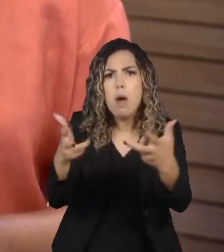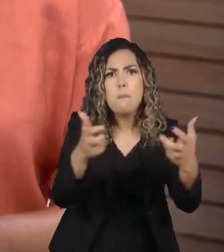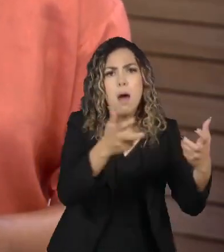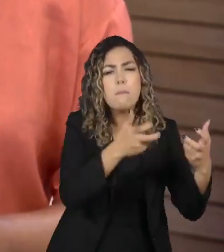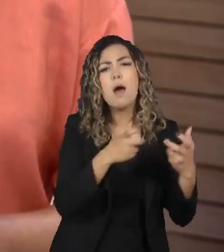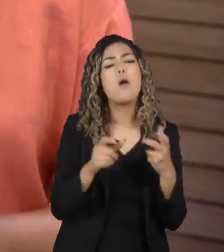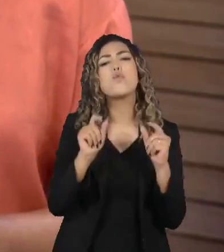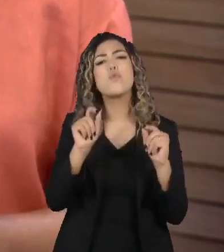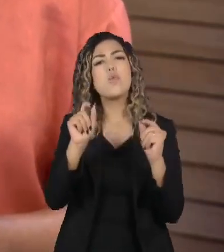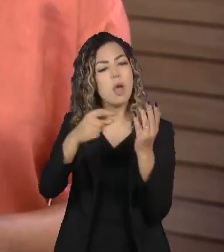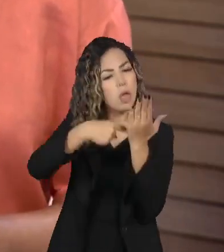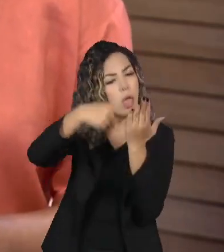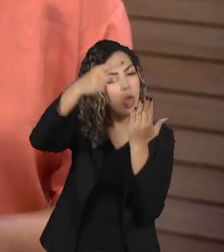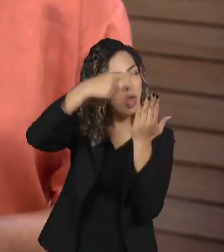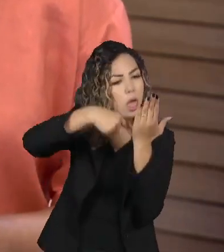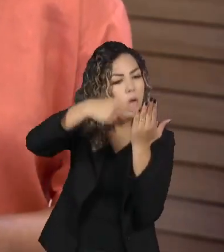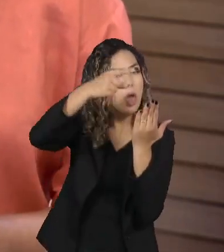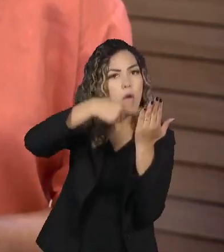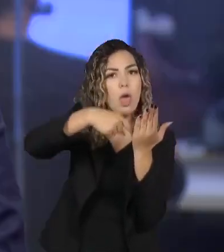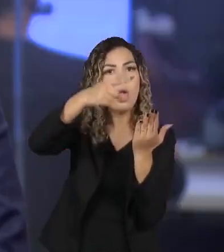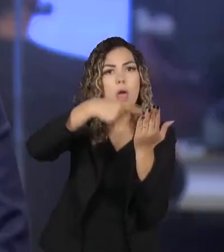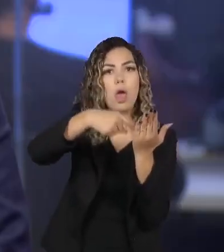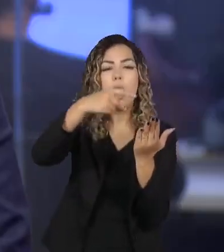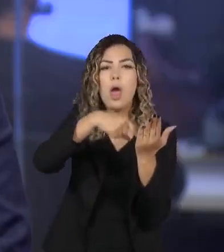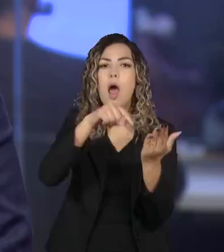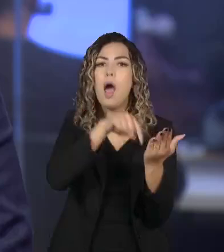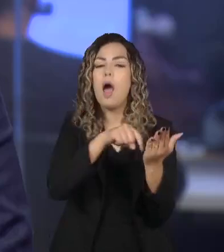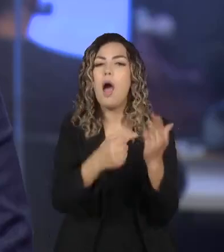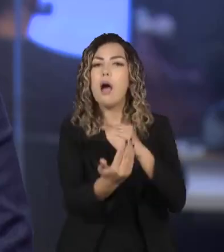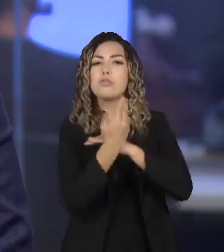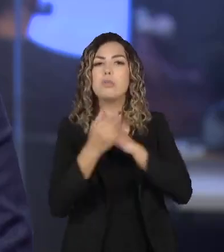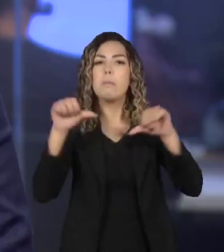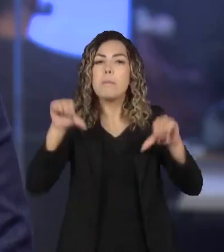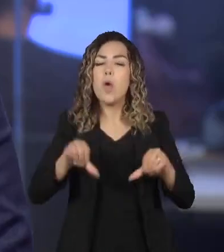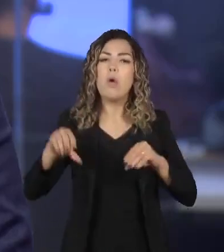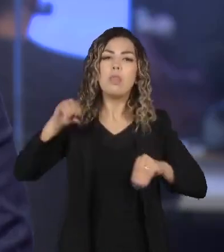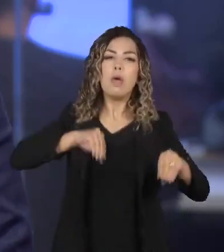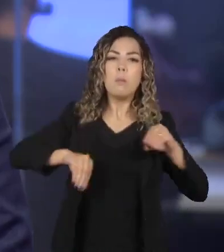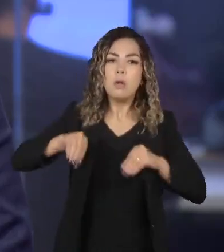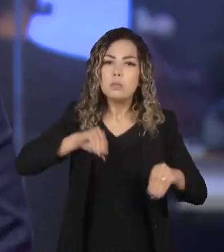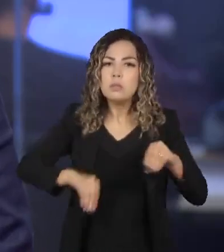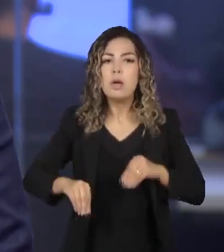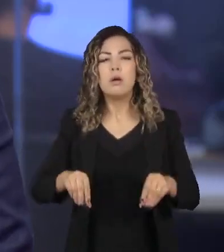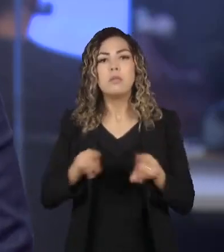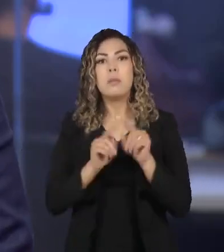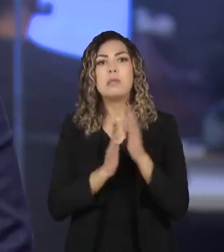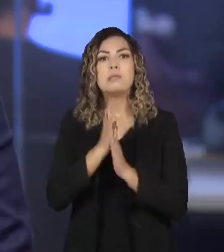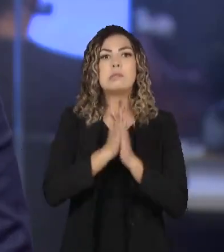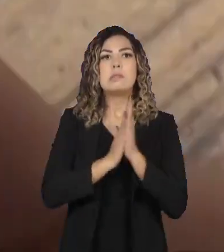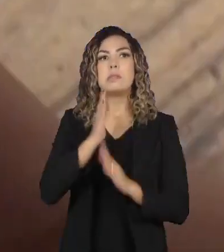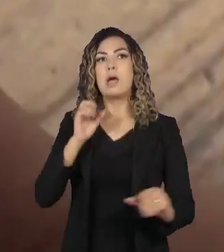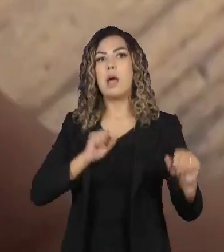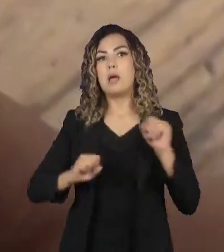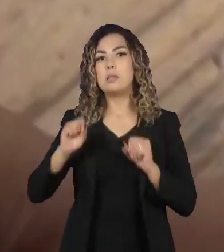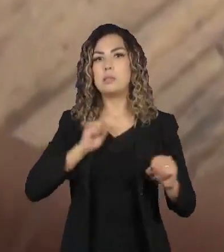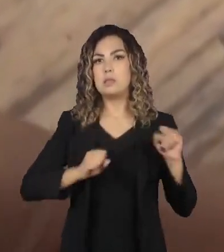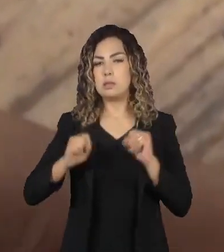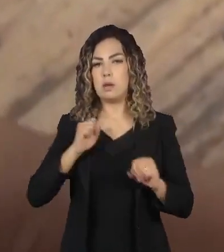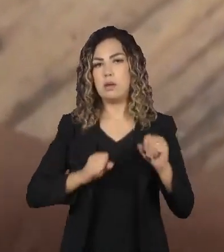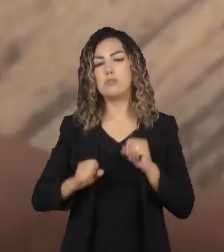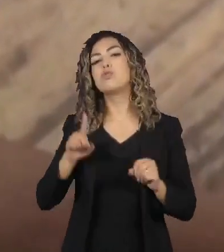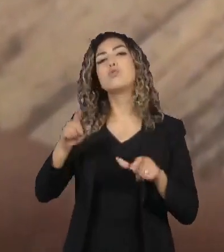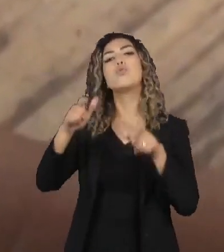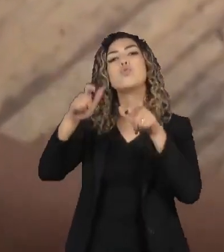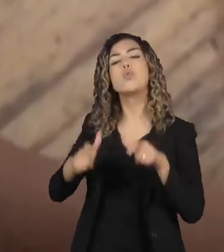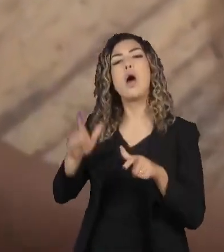de quadros de depressão e ansiedade. O estudo é da Universidade de Oxford, no Reino Unido. A pesquisa